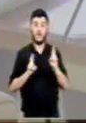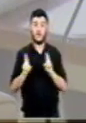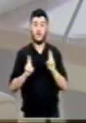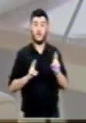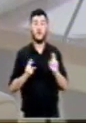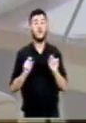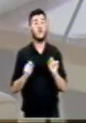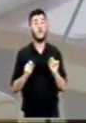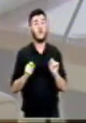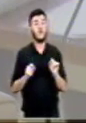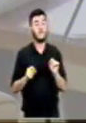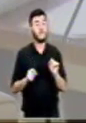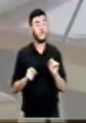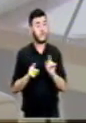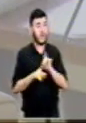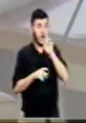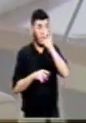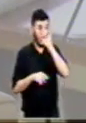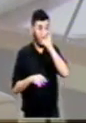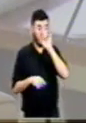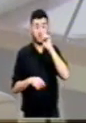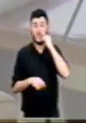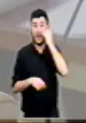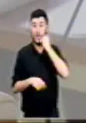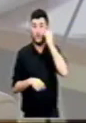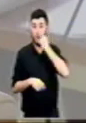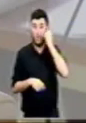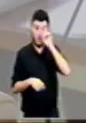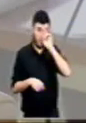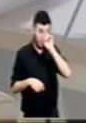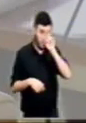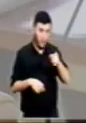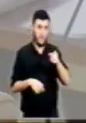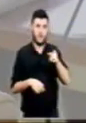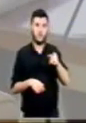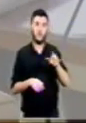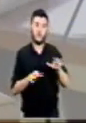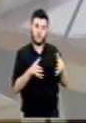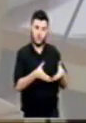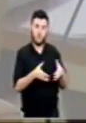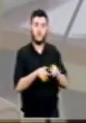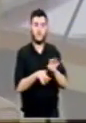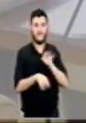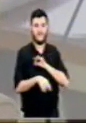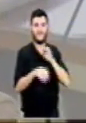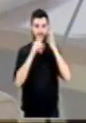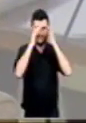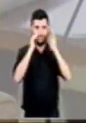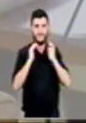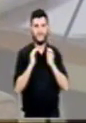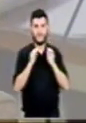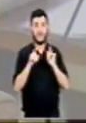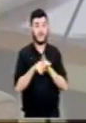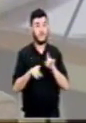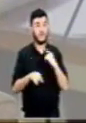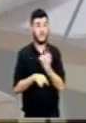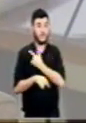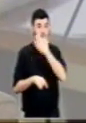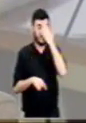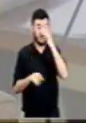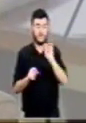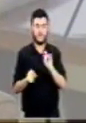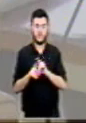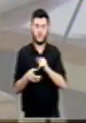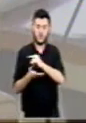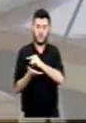ordem teria partido de senador da República. Isso pode ser depreendido dos documentos que estão nos autos, que